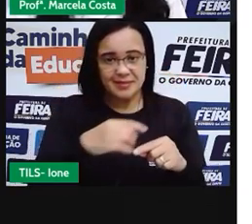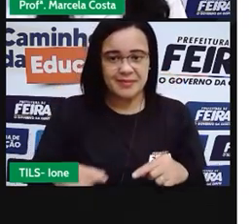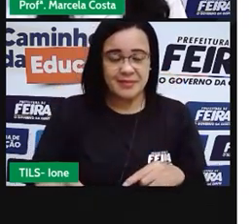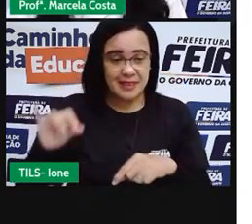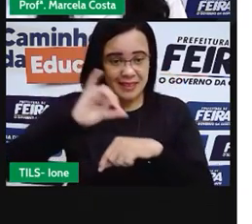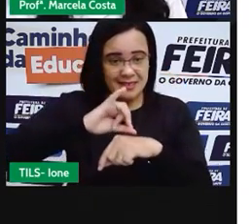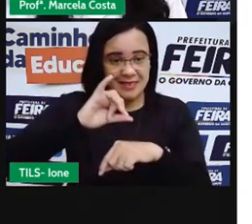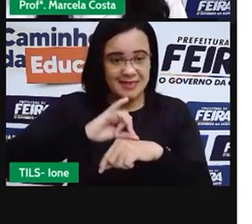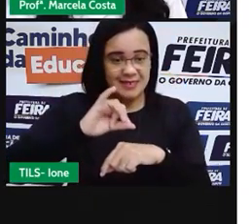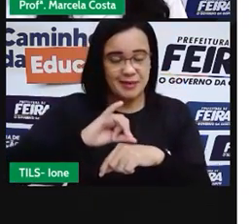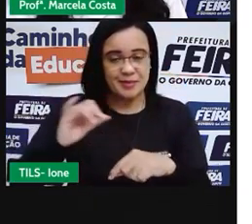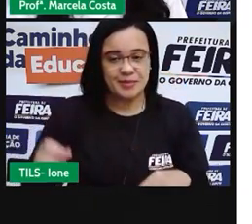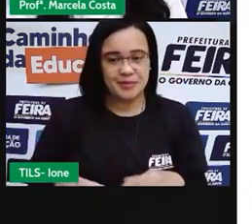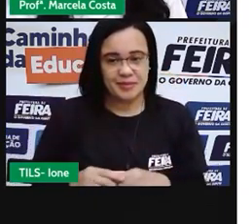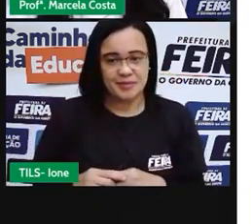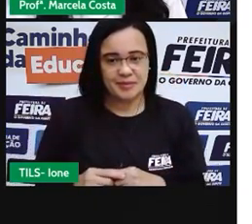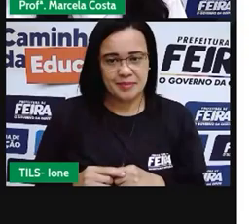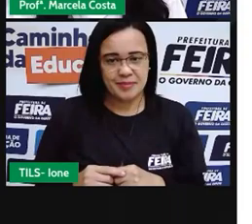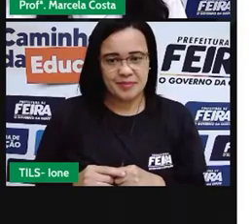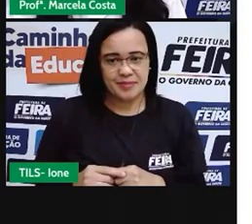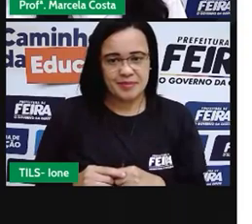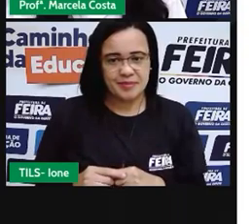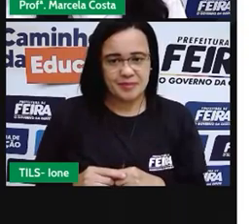Nela, a gente observa